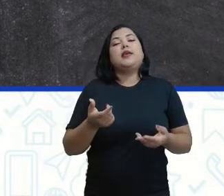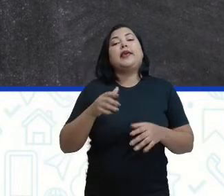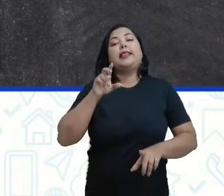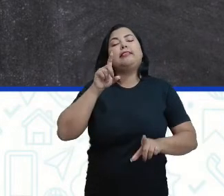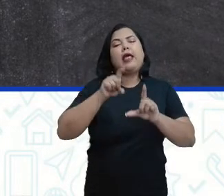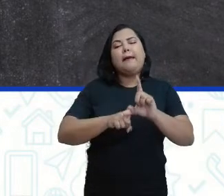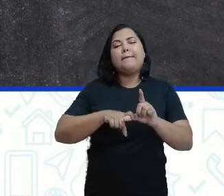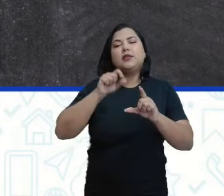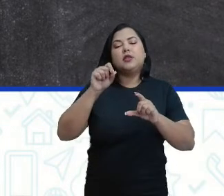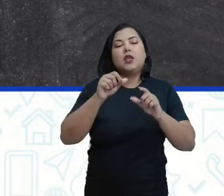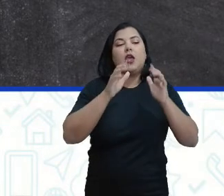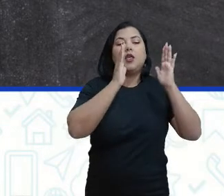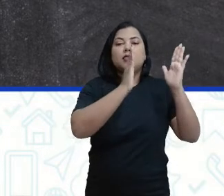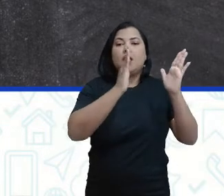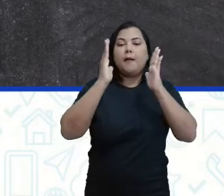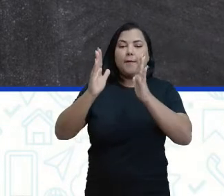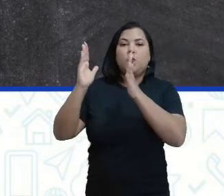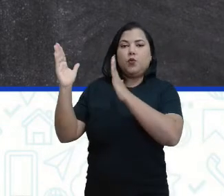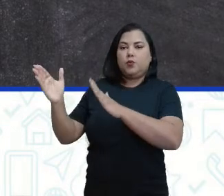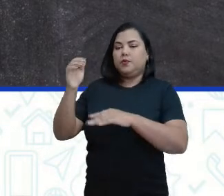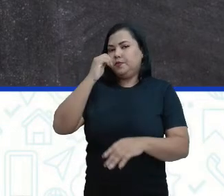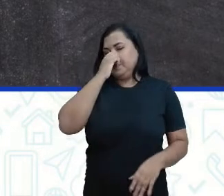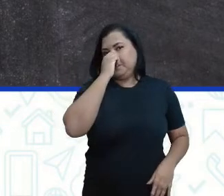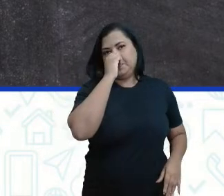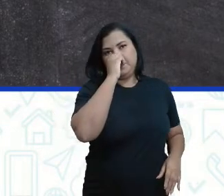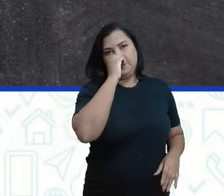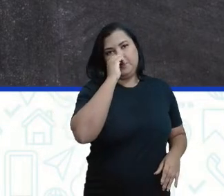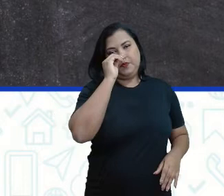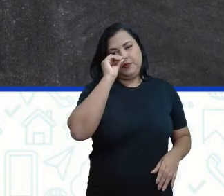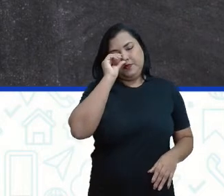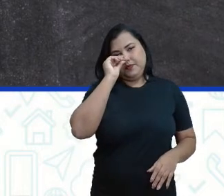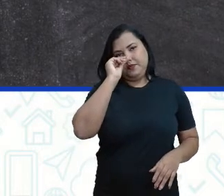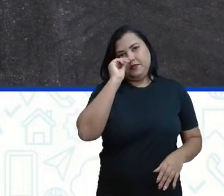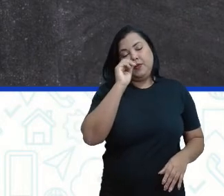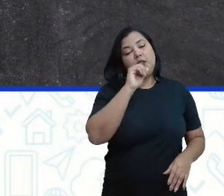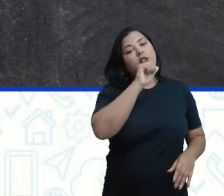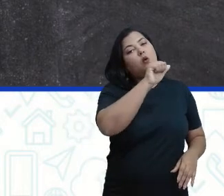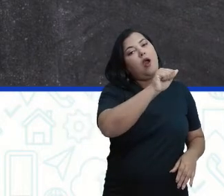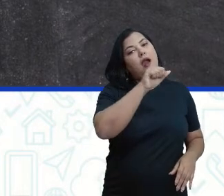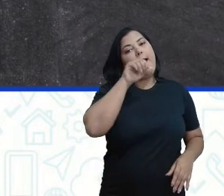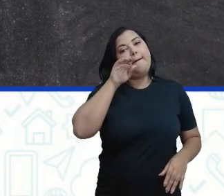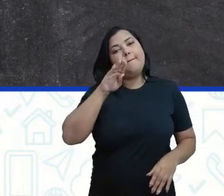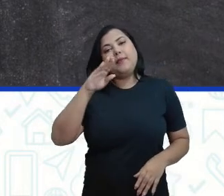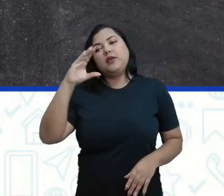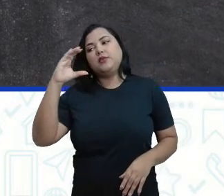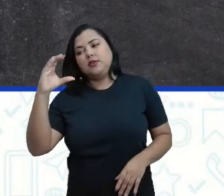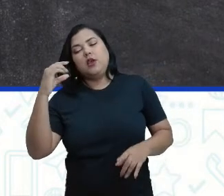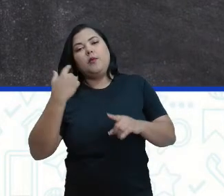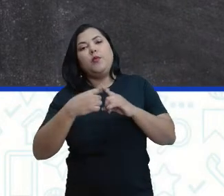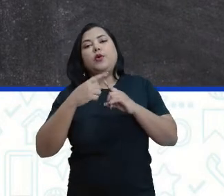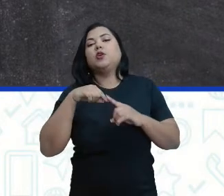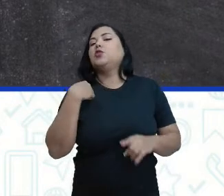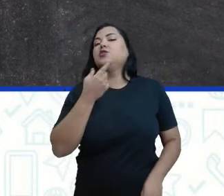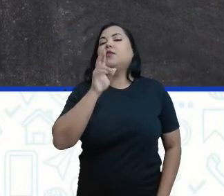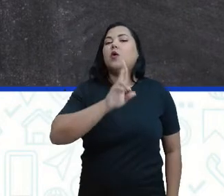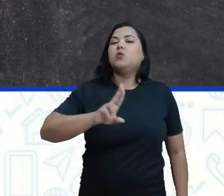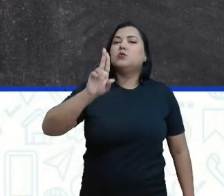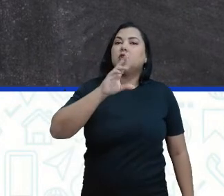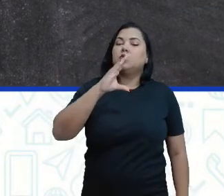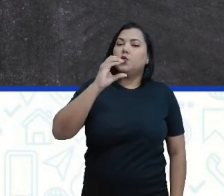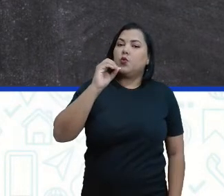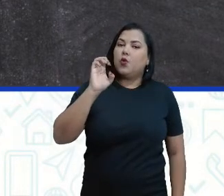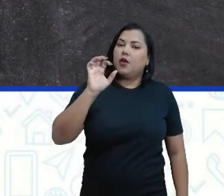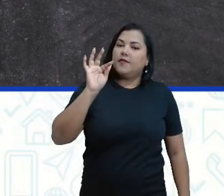da posição que essas letras ocupam, tá? Então, aí a gente está colocando A, B e C, porque a gente vai utilizar esses coeficientes